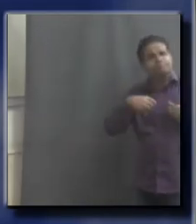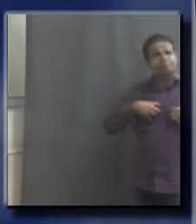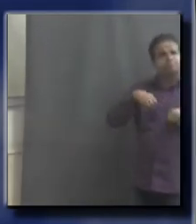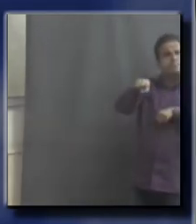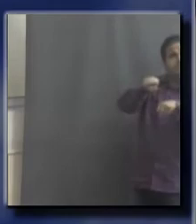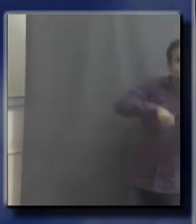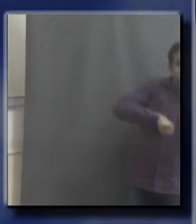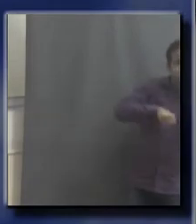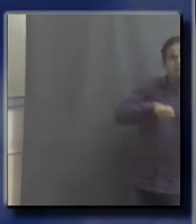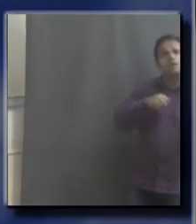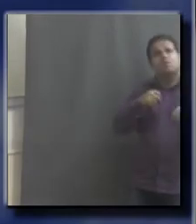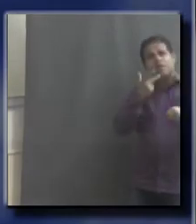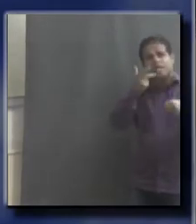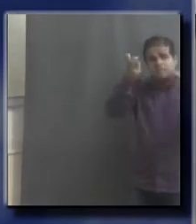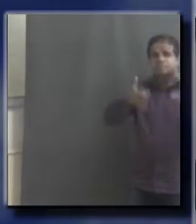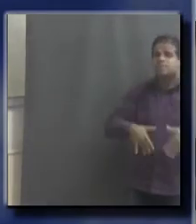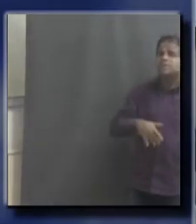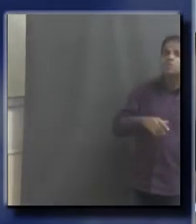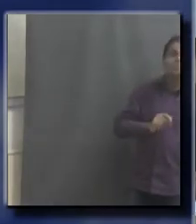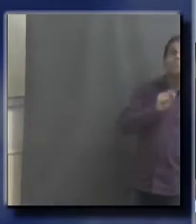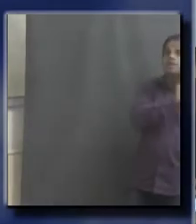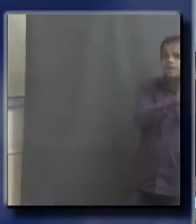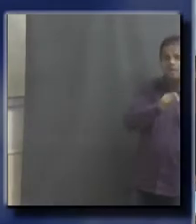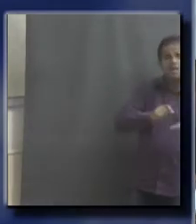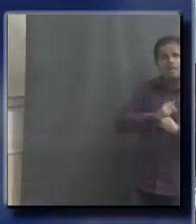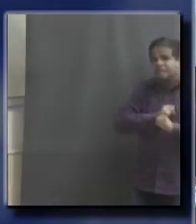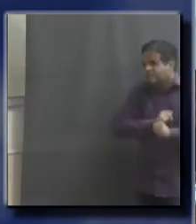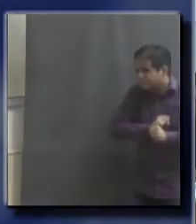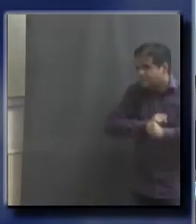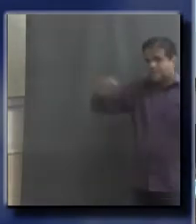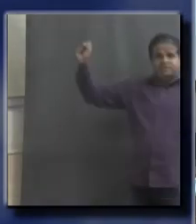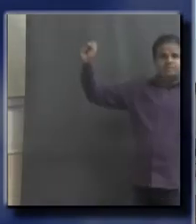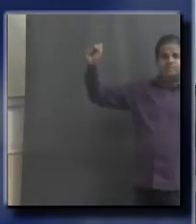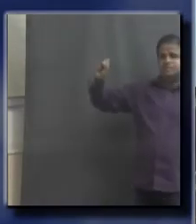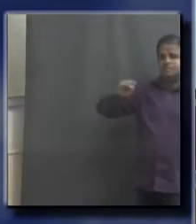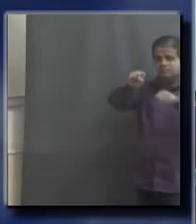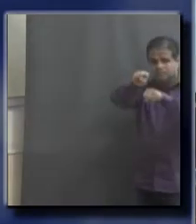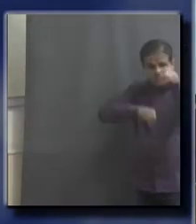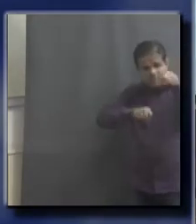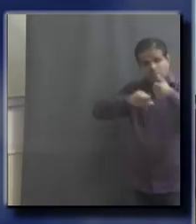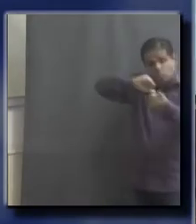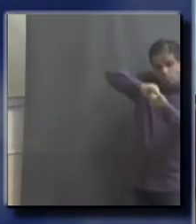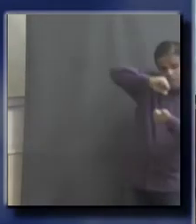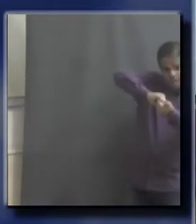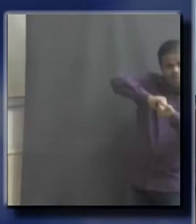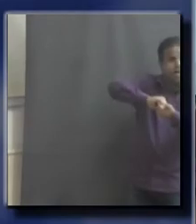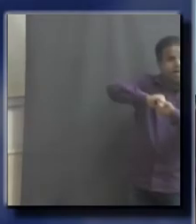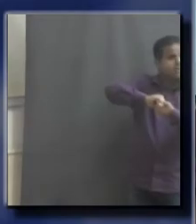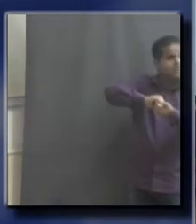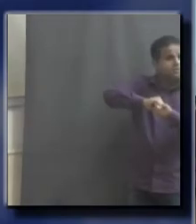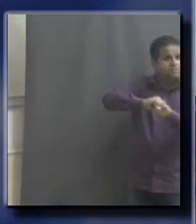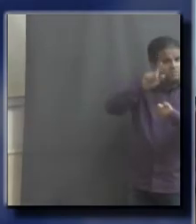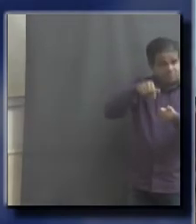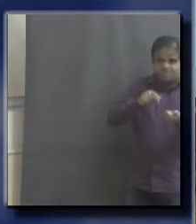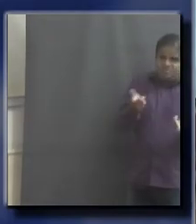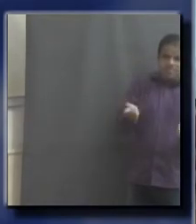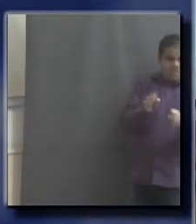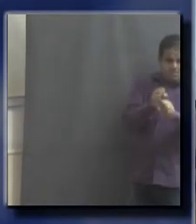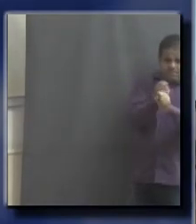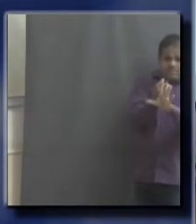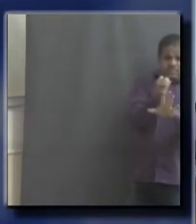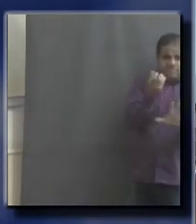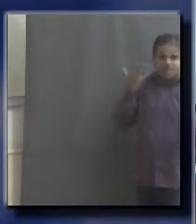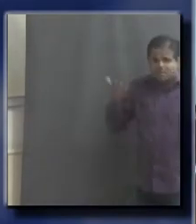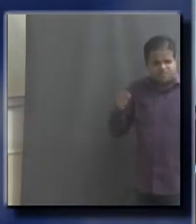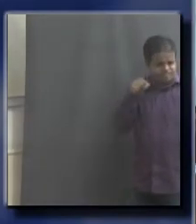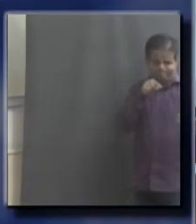formação, afirma-se a impossibilidade de uma formação de qualidade totalmente à distância. Então,